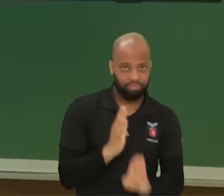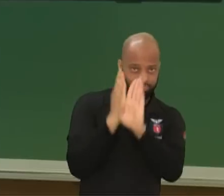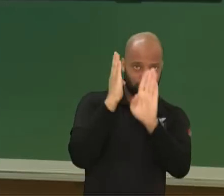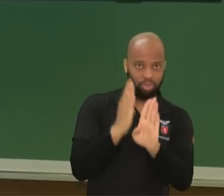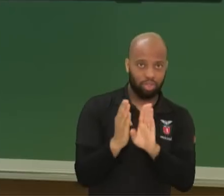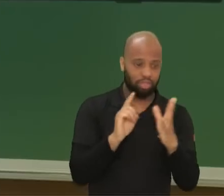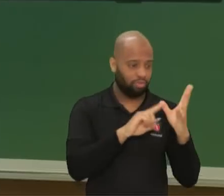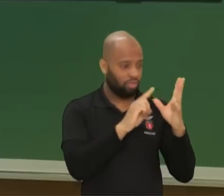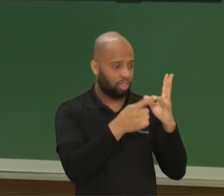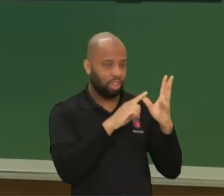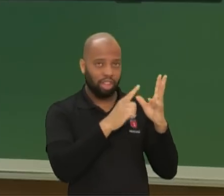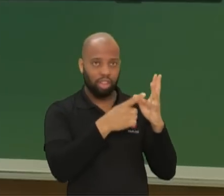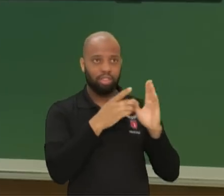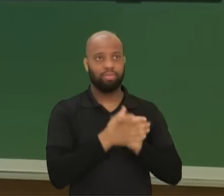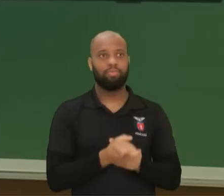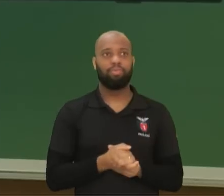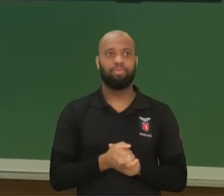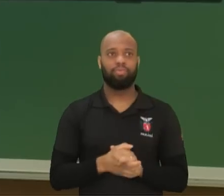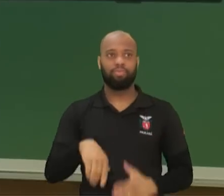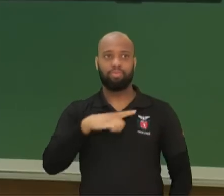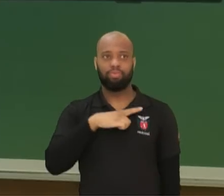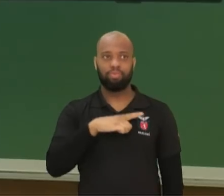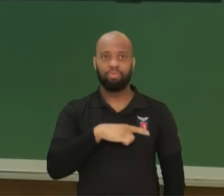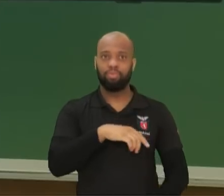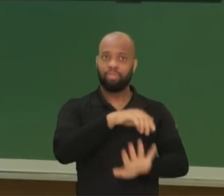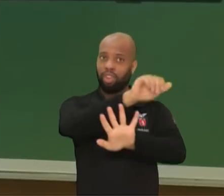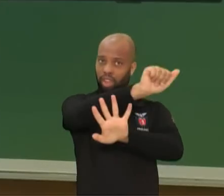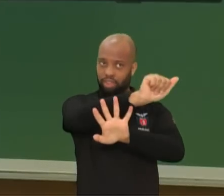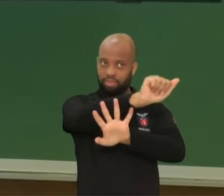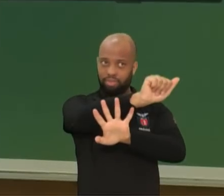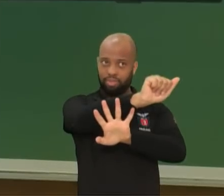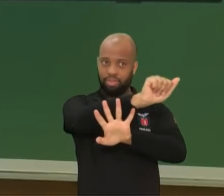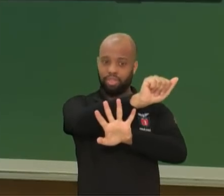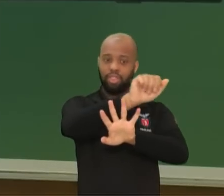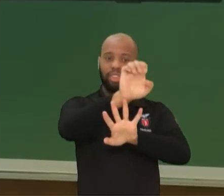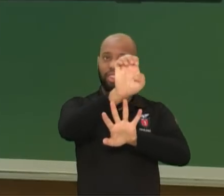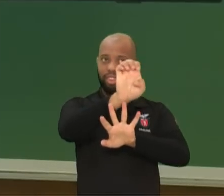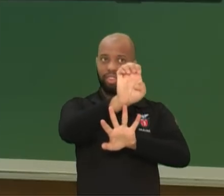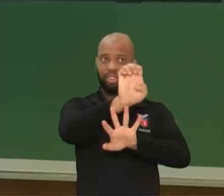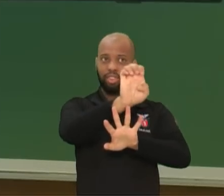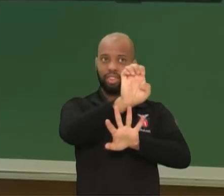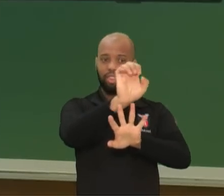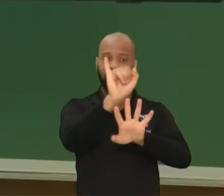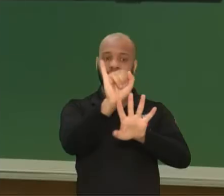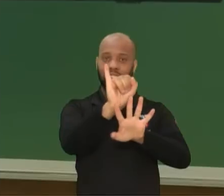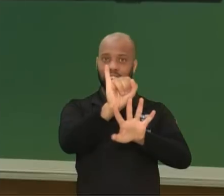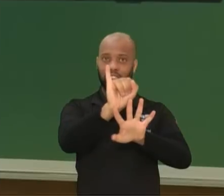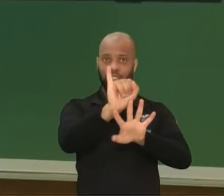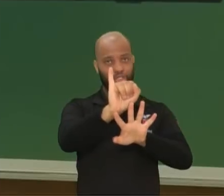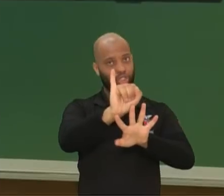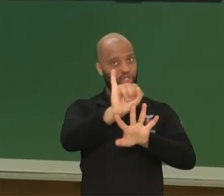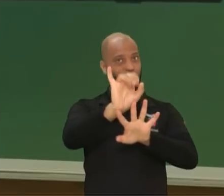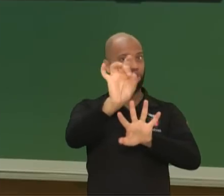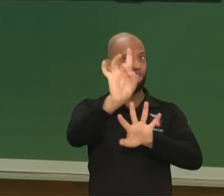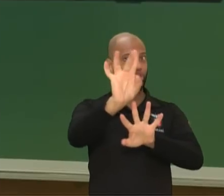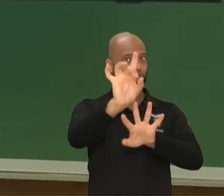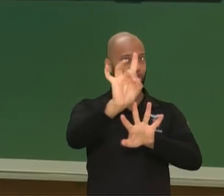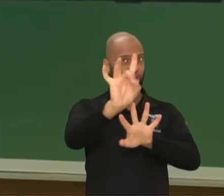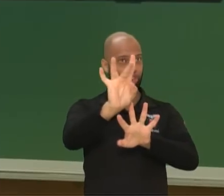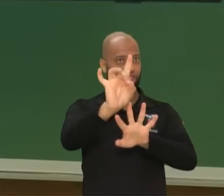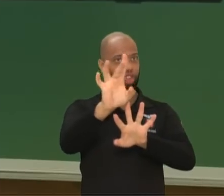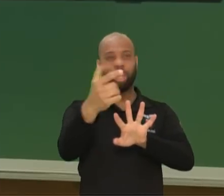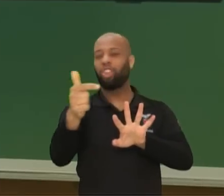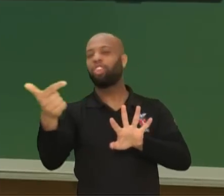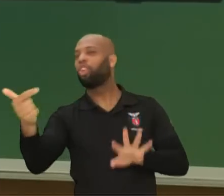vogais aqui entre essas 10 primeiras letras do alfabeto. A, E e I. Tem alguma